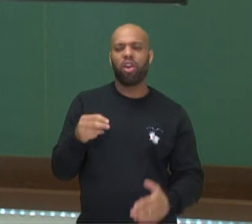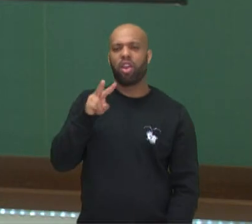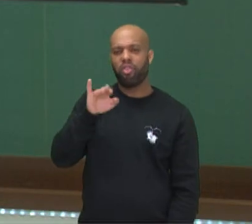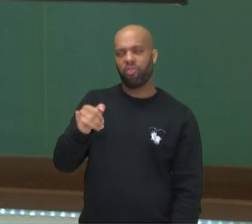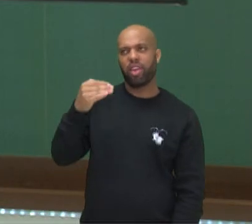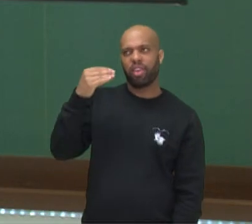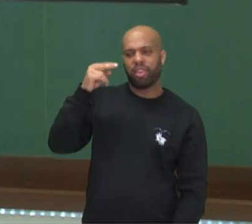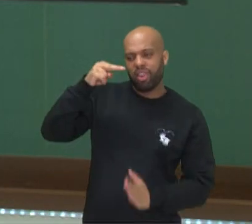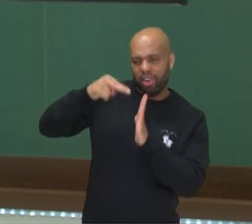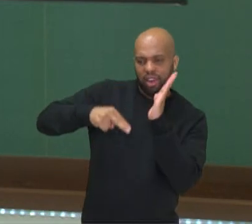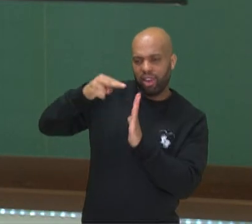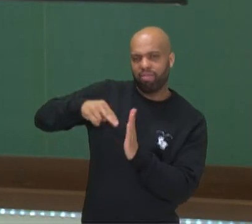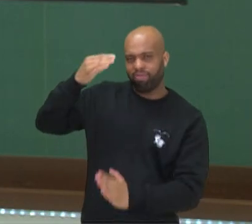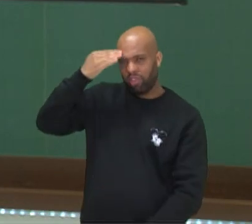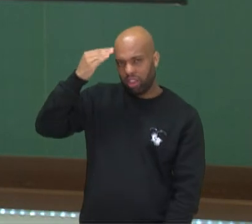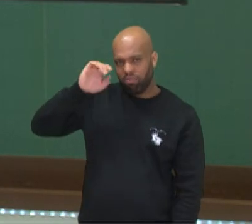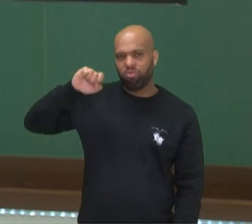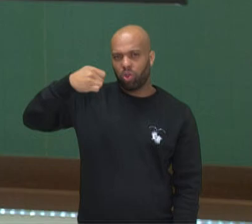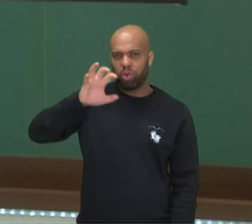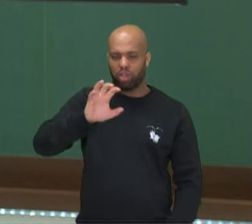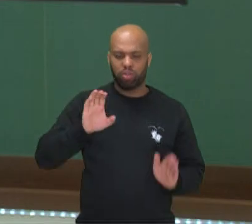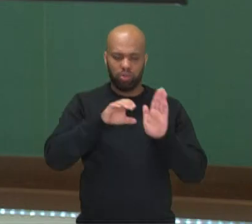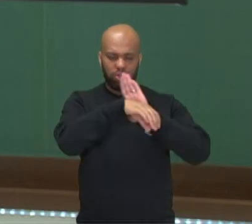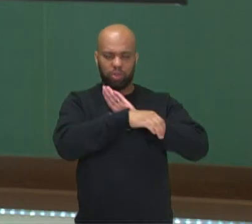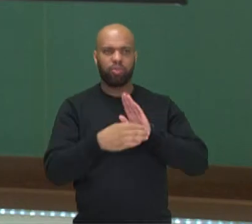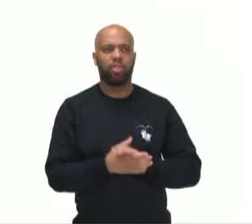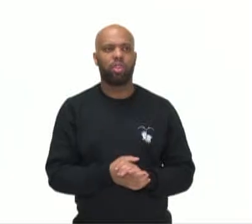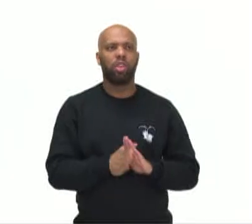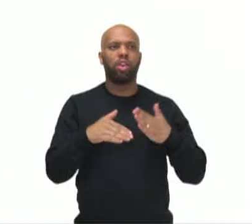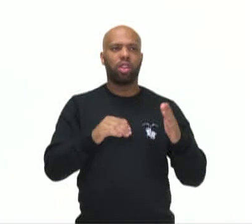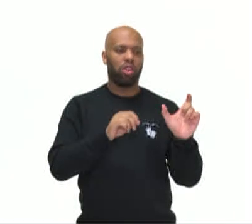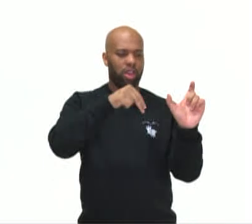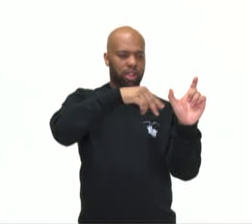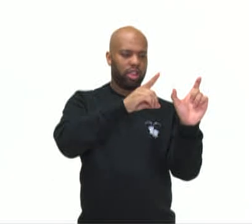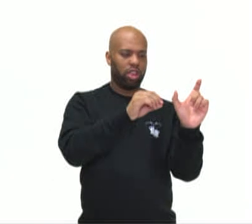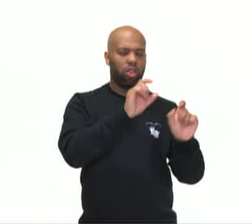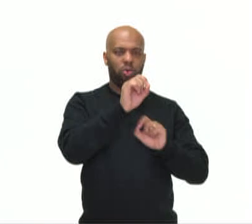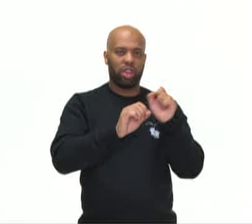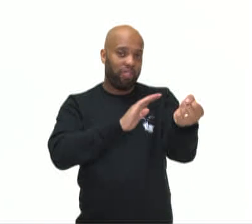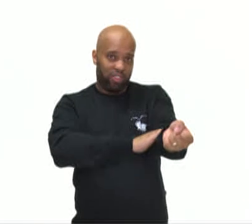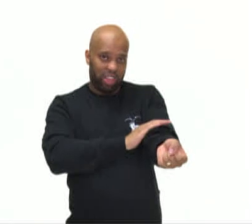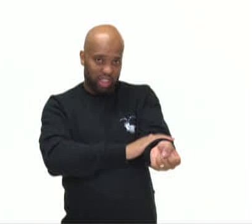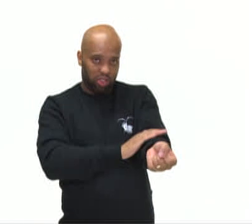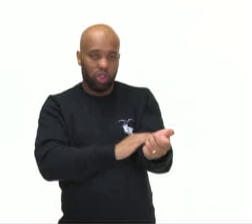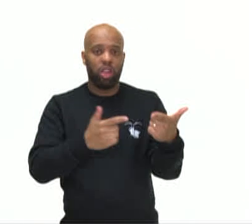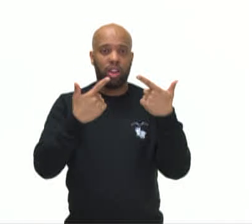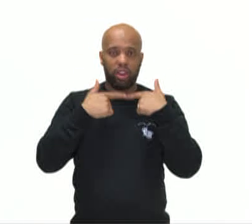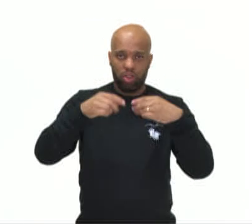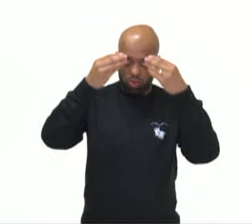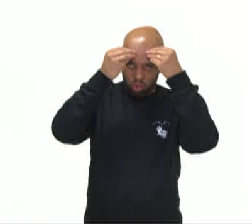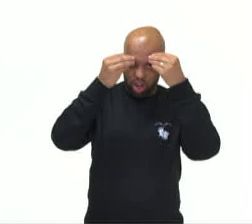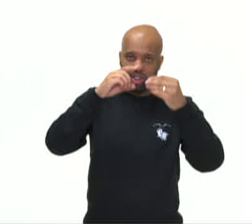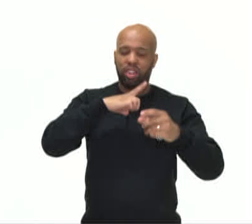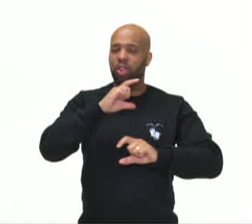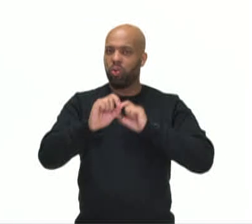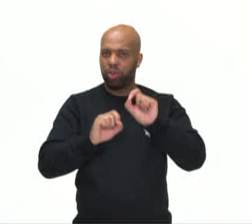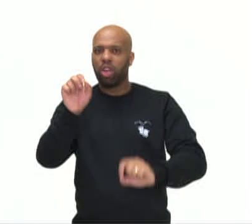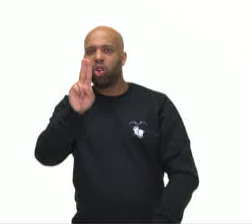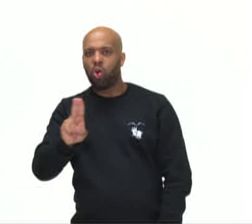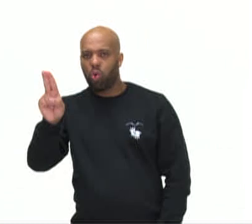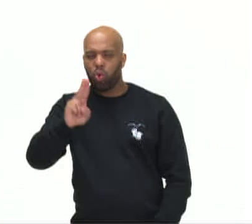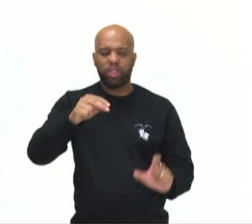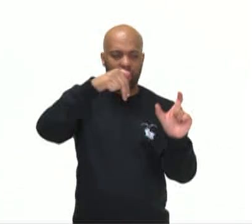gente se familiarizar mais com esse conceito. Gerundismo é um vício de linguagem que se caracteriza pelo uso